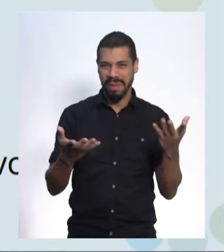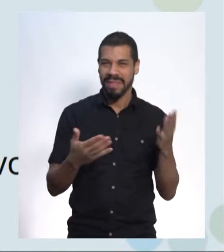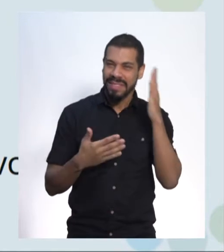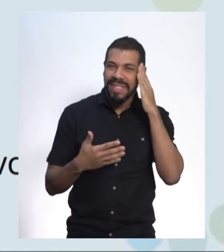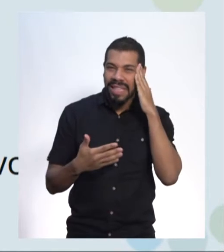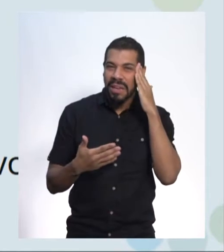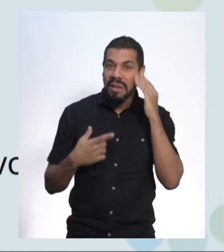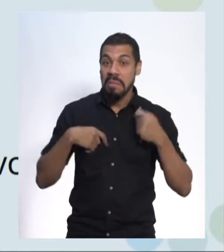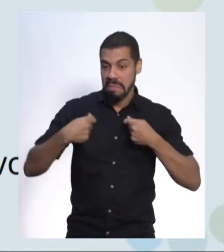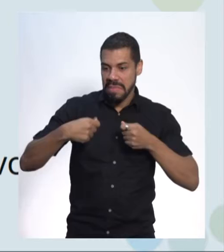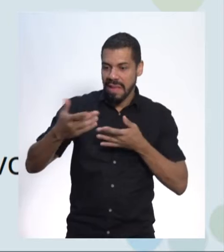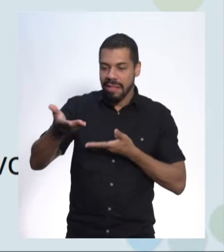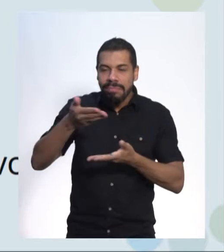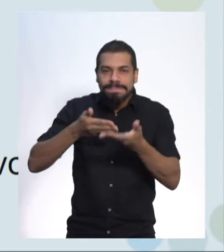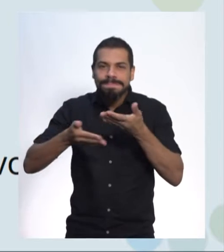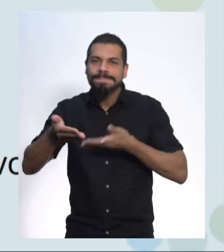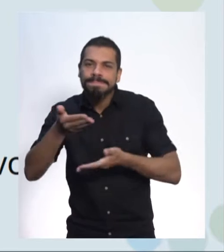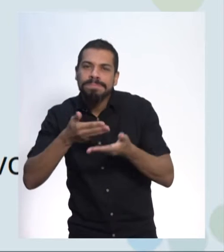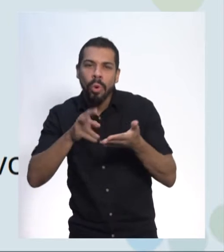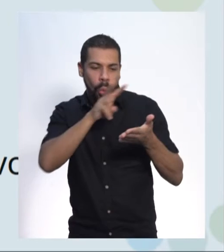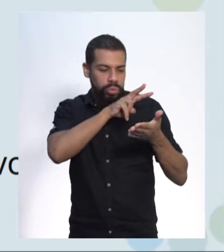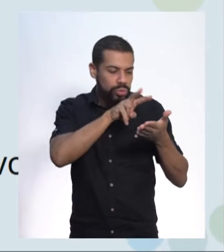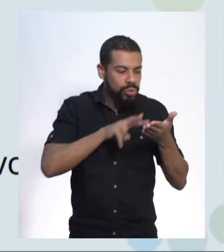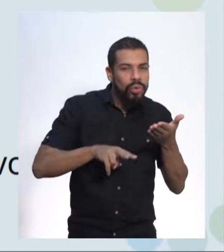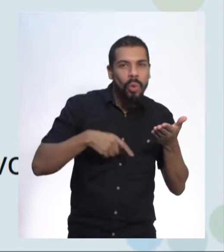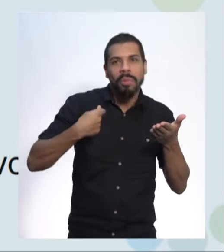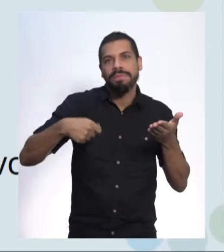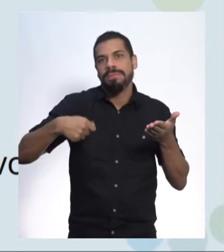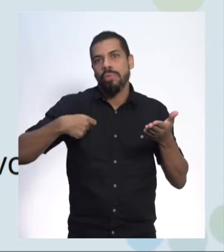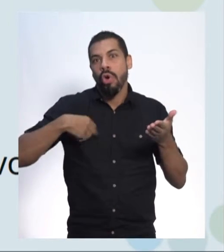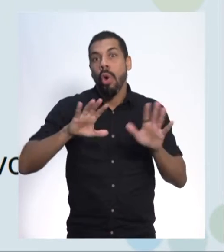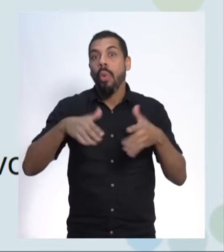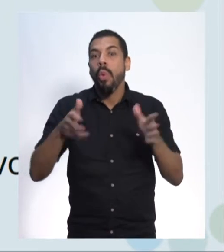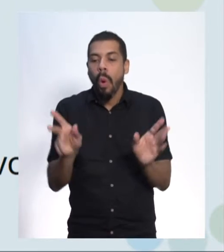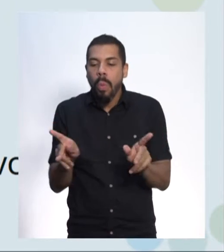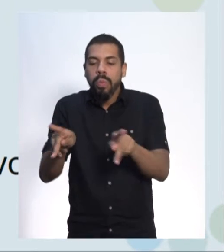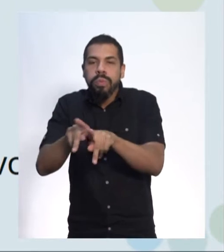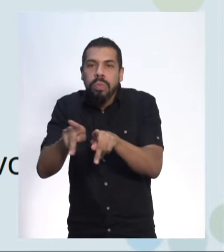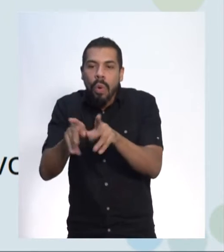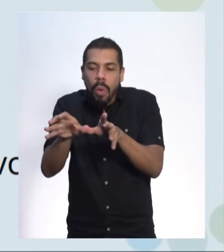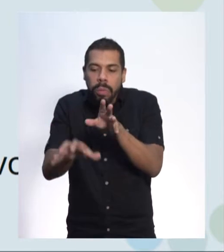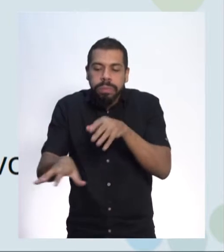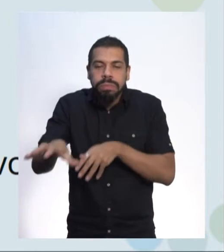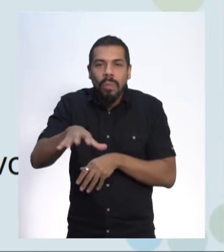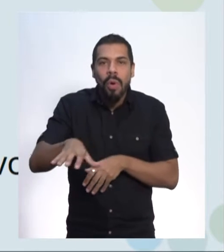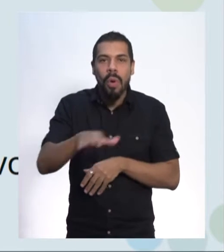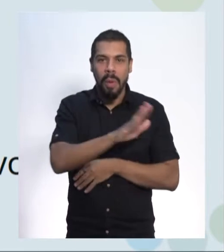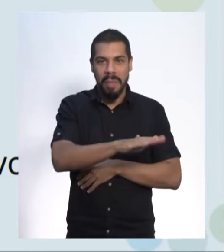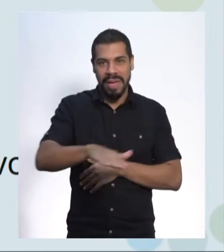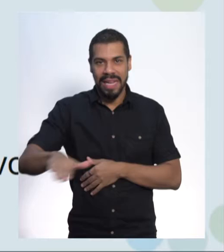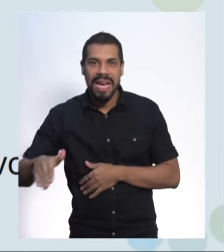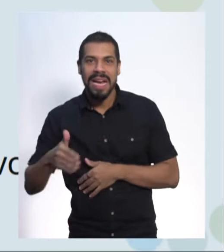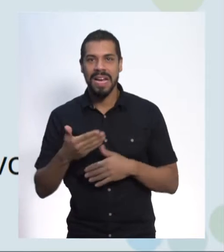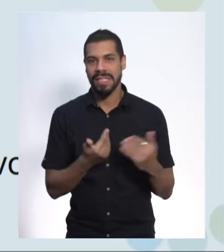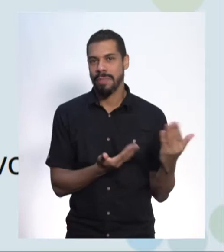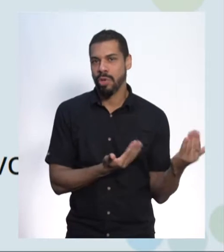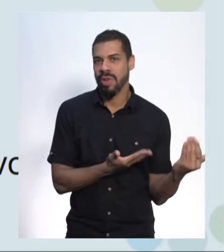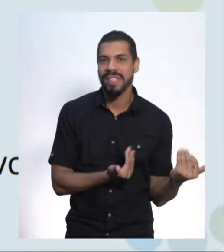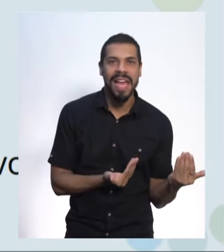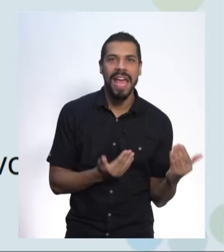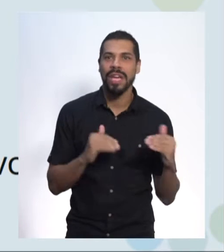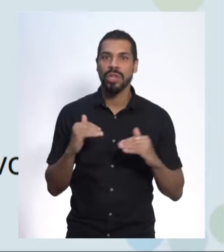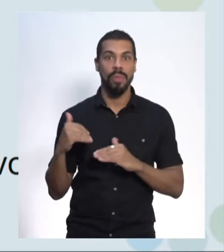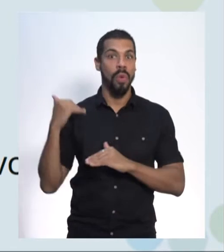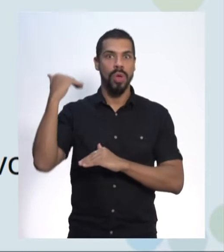Então, tem que fazer conexão com aquele que está lendo. Então, por isso que eu tenho que definir qual que é o meu público. É para uma criança que eu estou escrevendo, é para uma criança que eu estou contando uma história, é